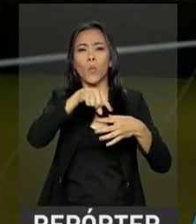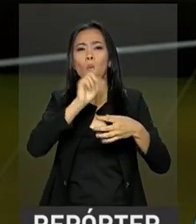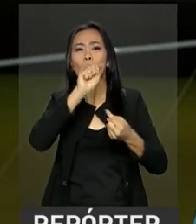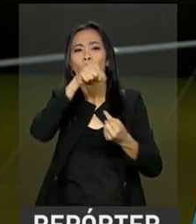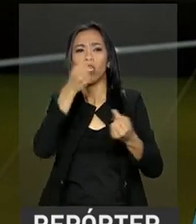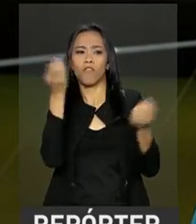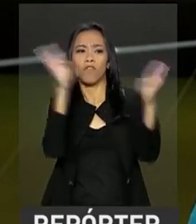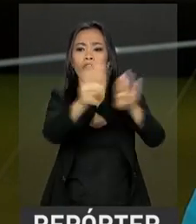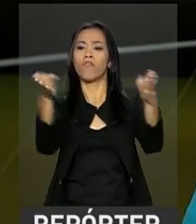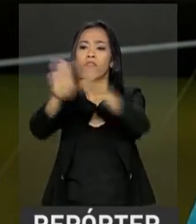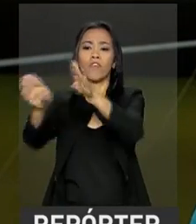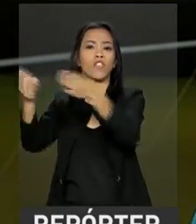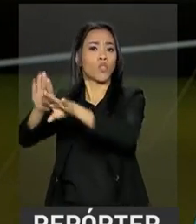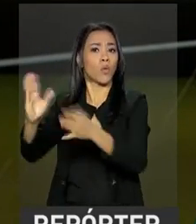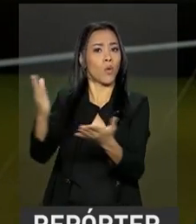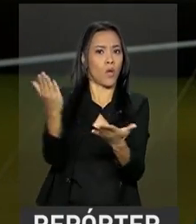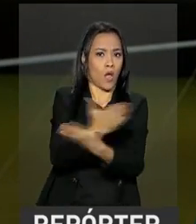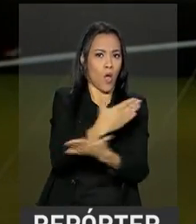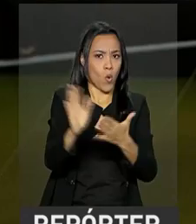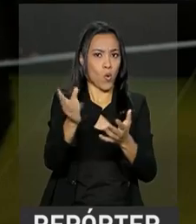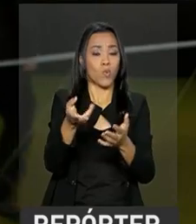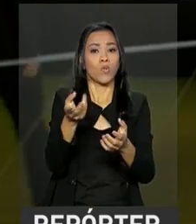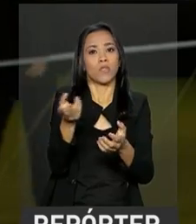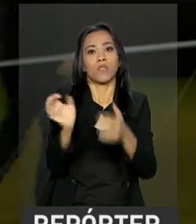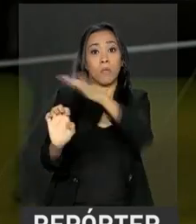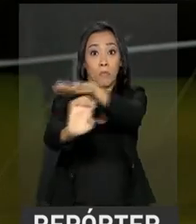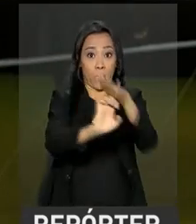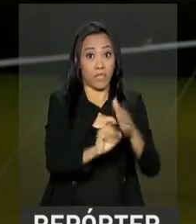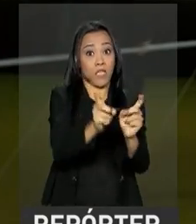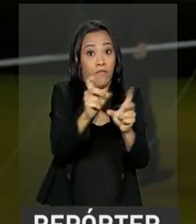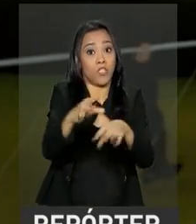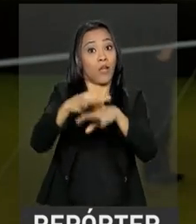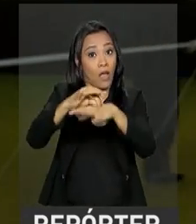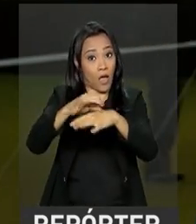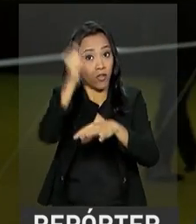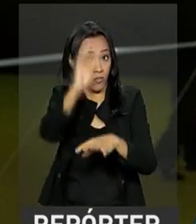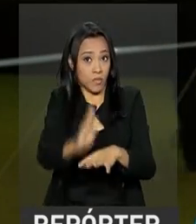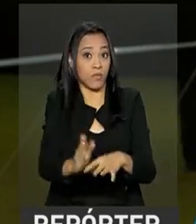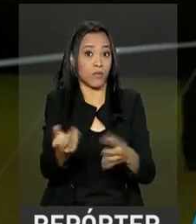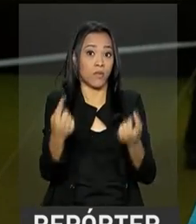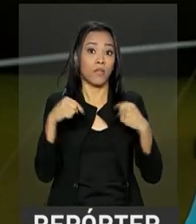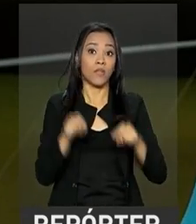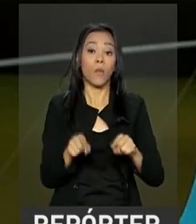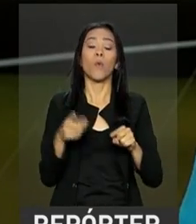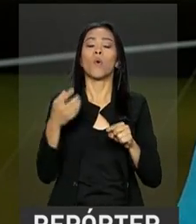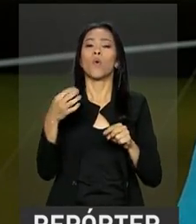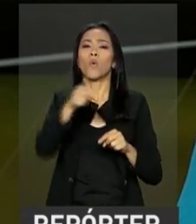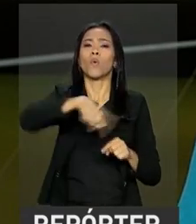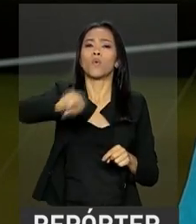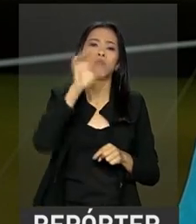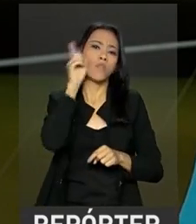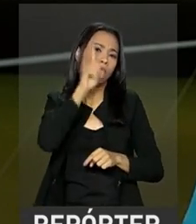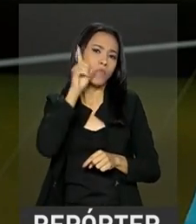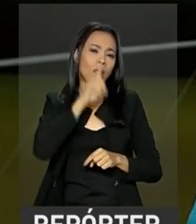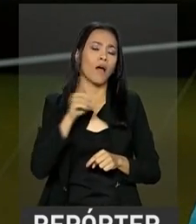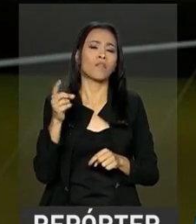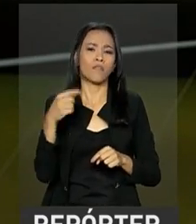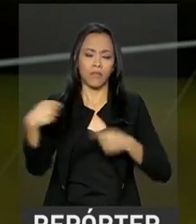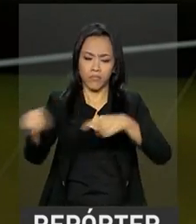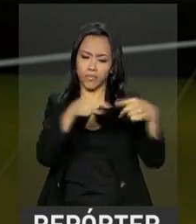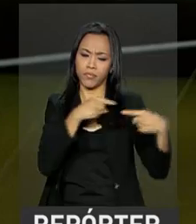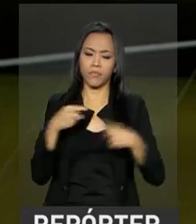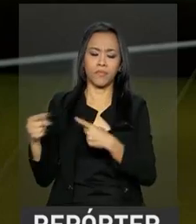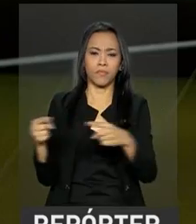aí dificuldades na importação da Carne brasileira os deputados vão discutir aí possíveis